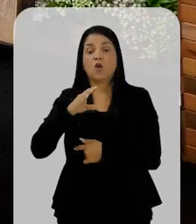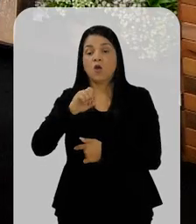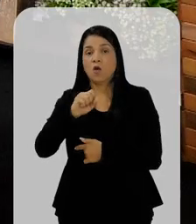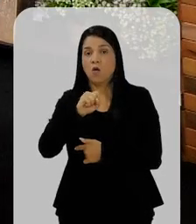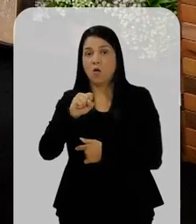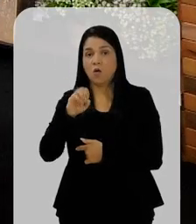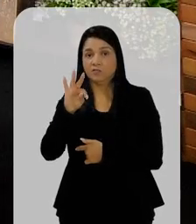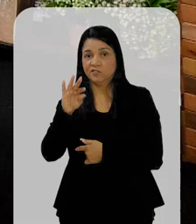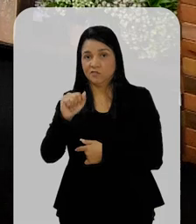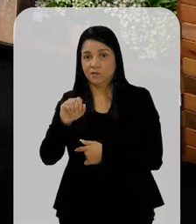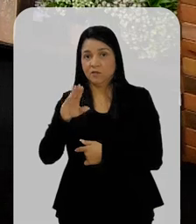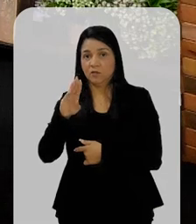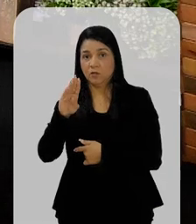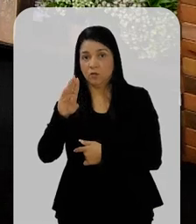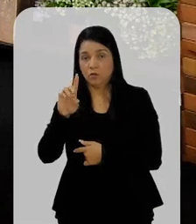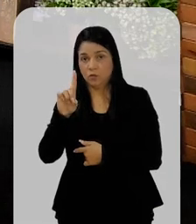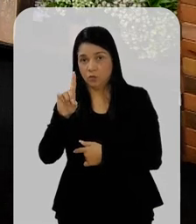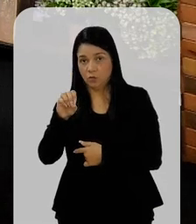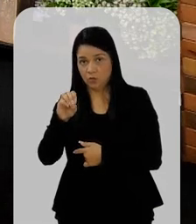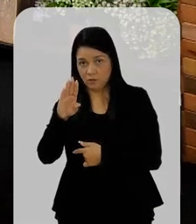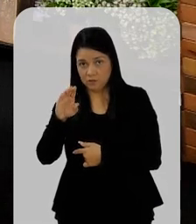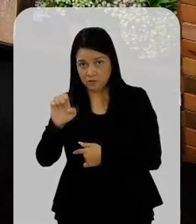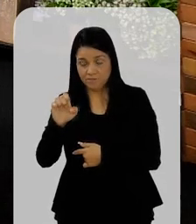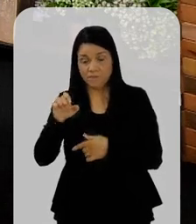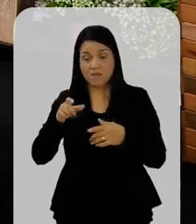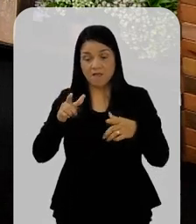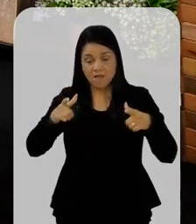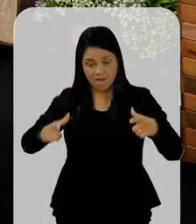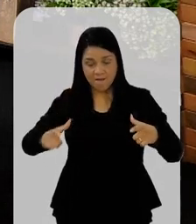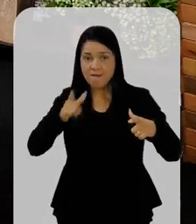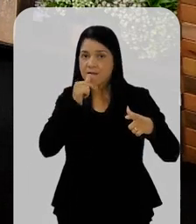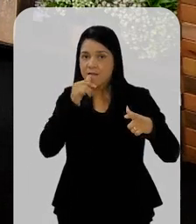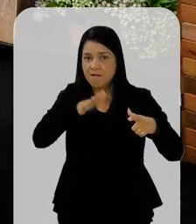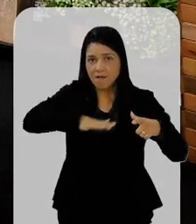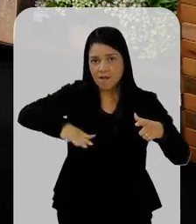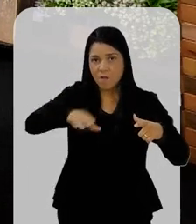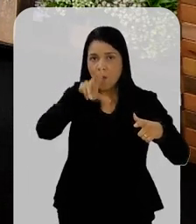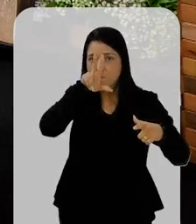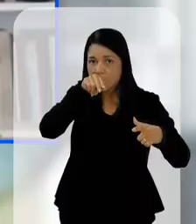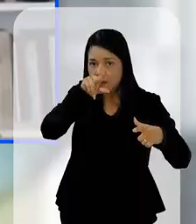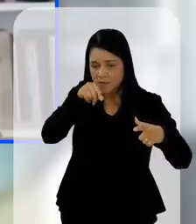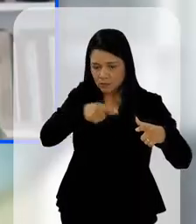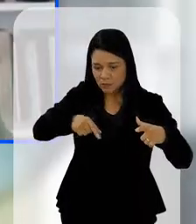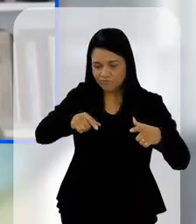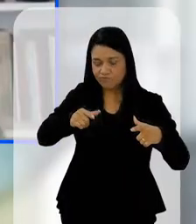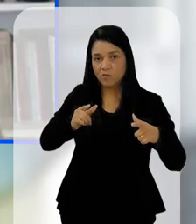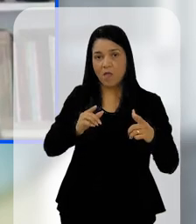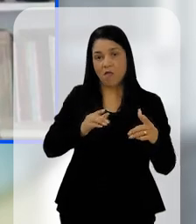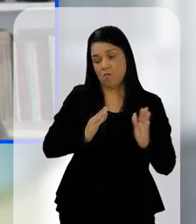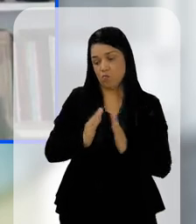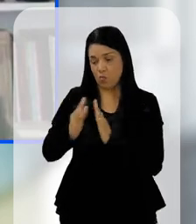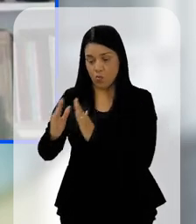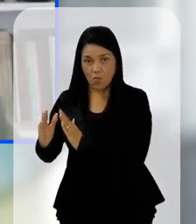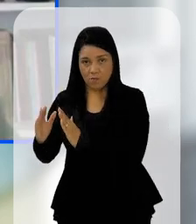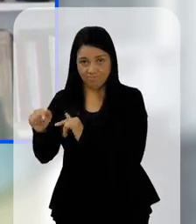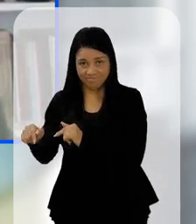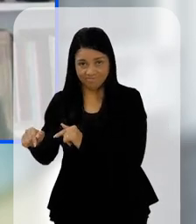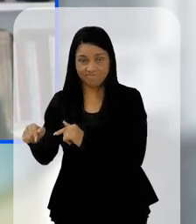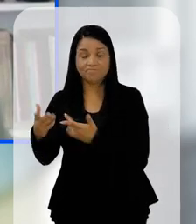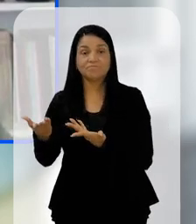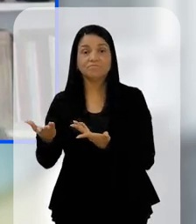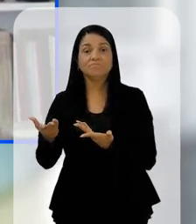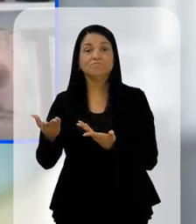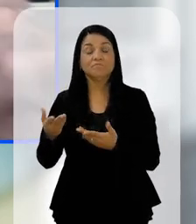Doce, que contorna, né, a Lagoa dos Patos, que na verdade é uma laguna. Então,